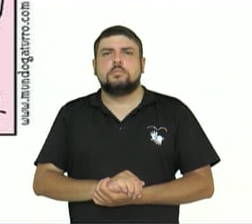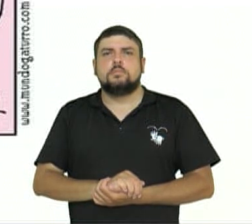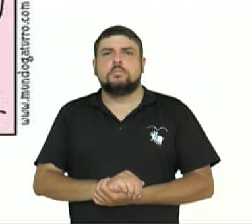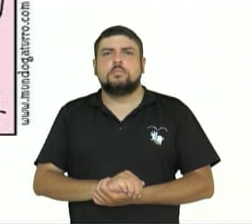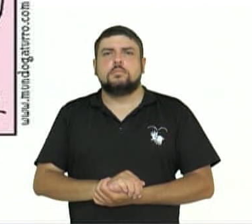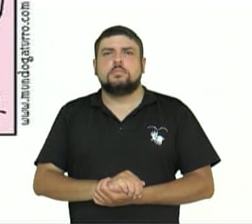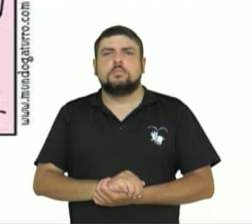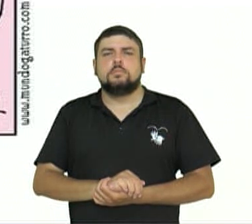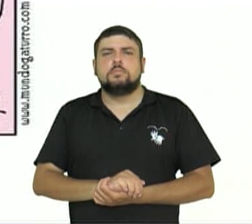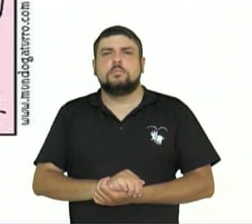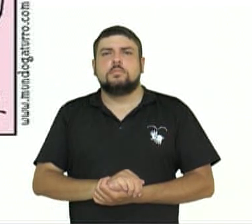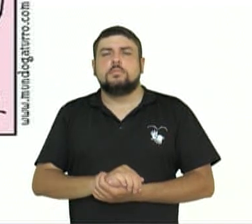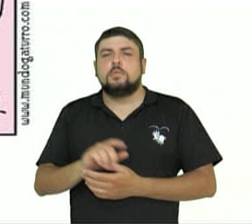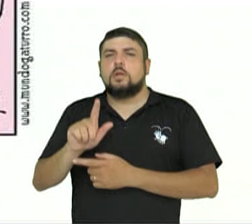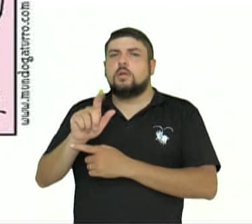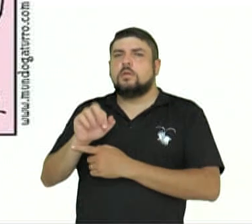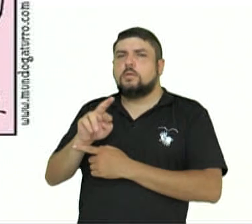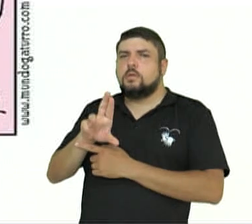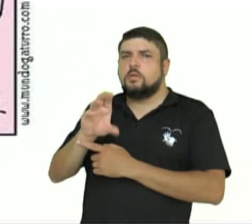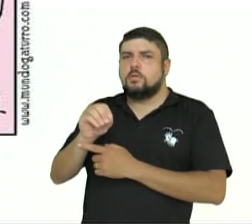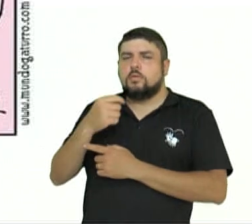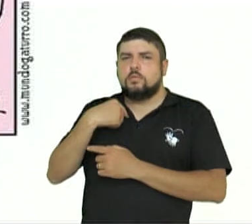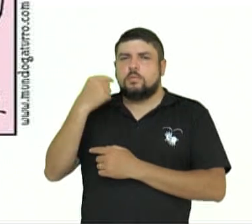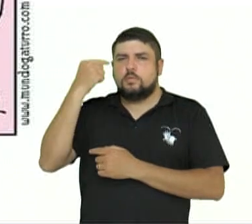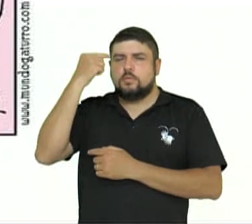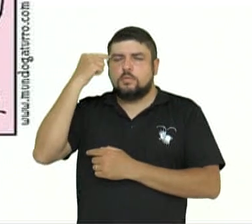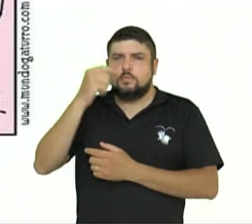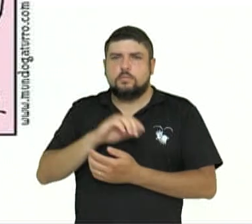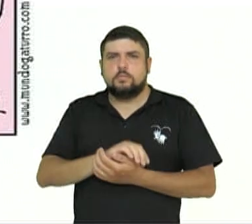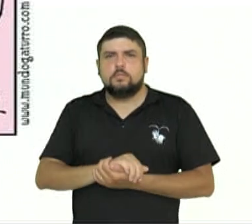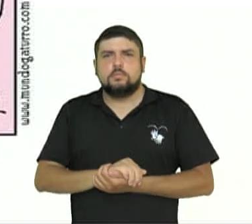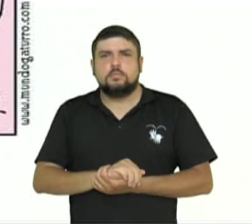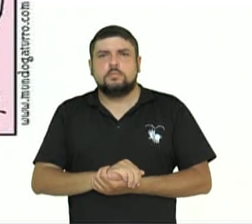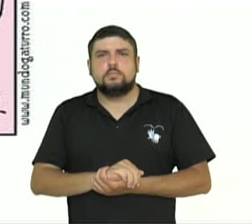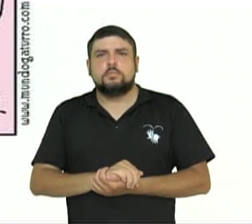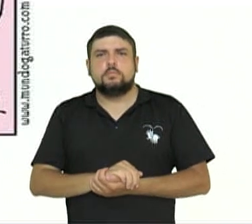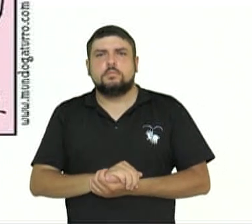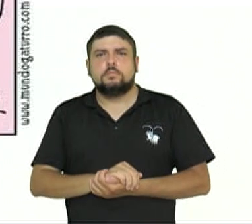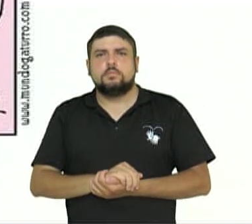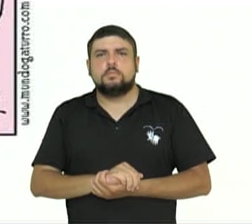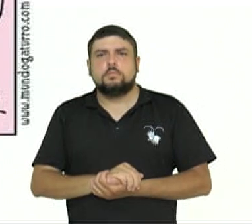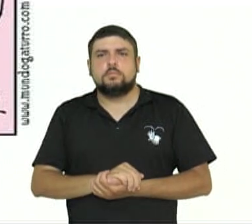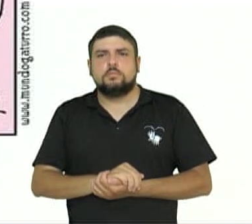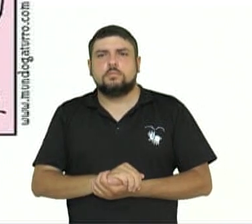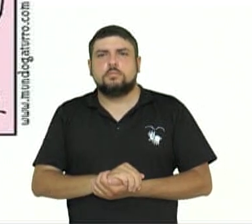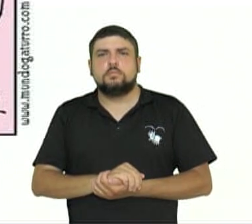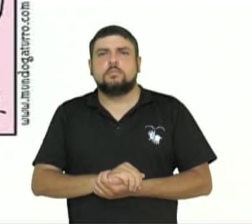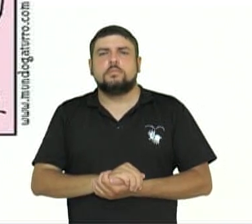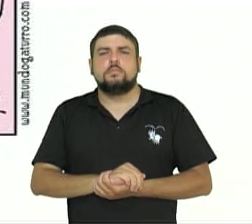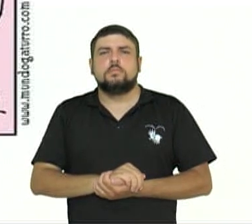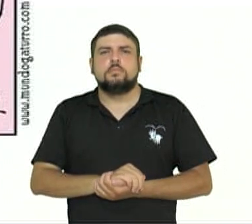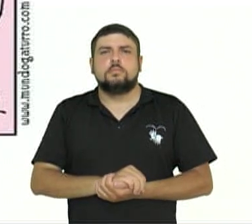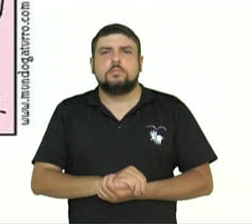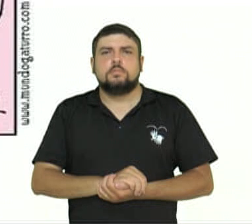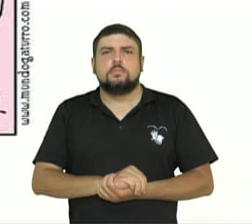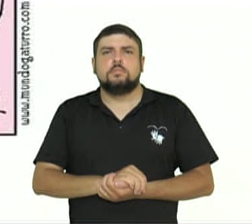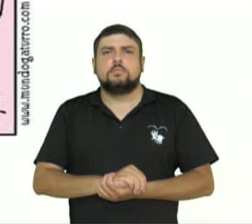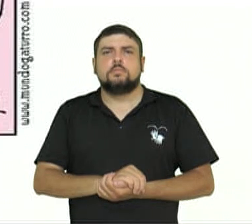né, o Gaturro pensa ali, a ver, péssimo, espantoso,